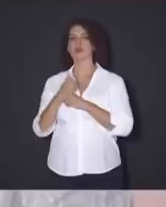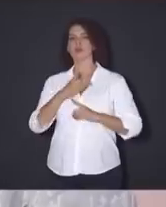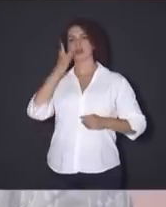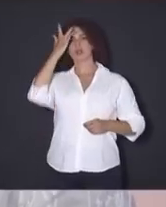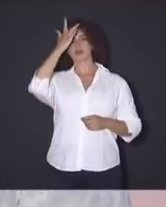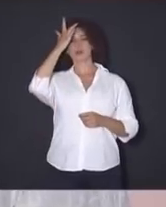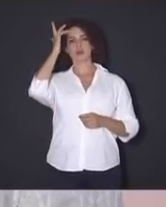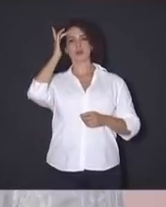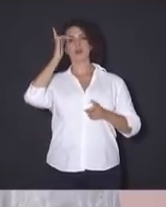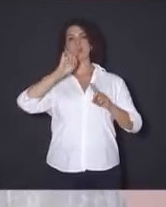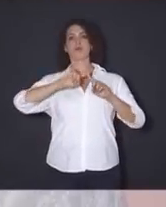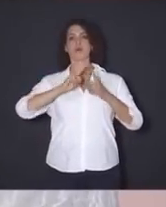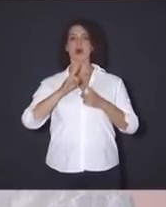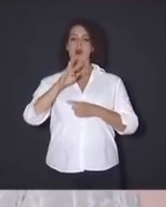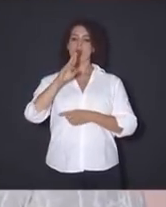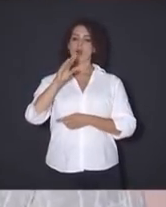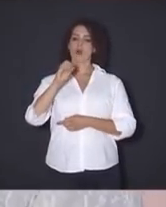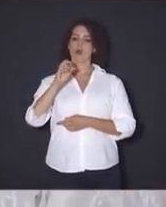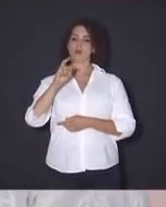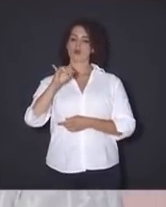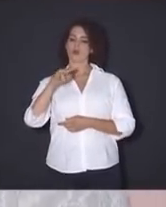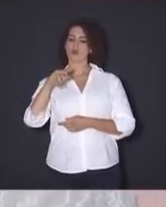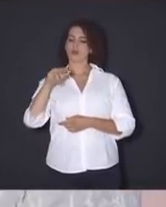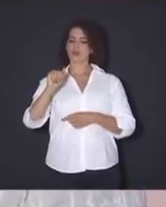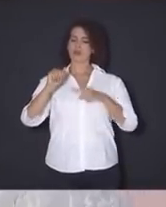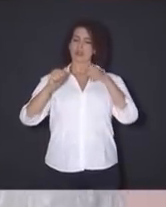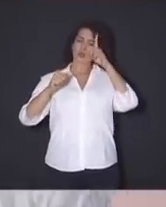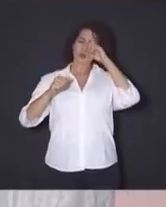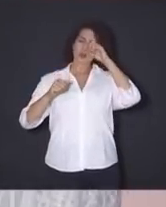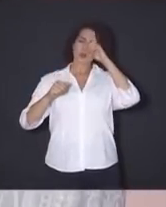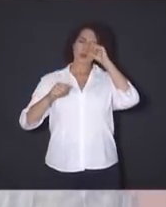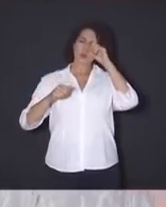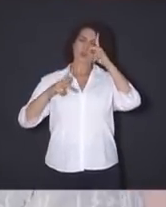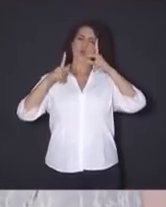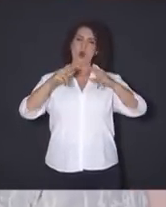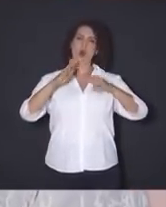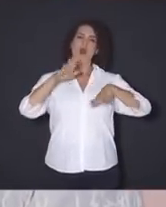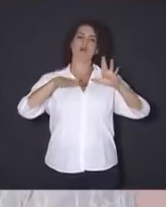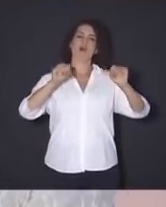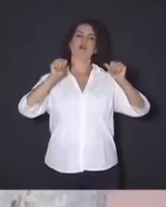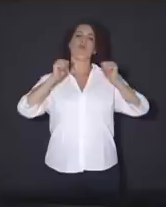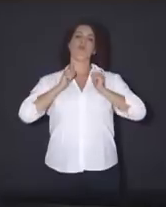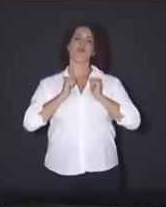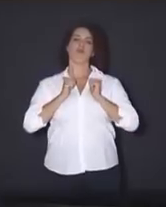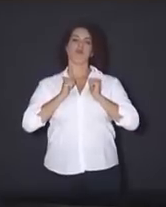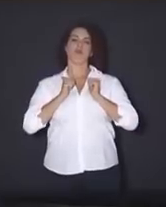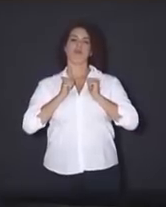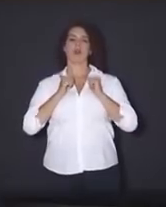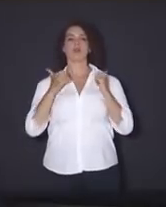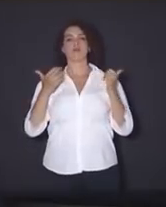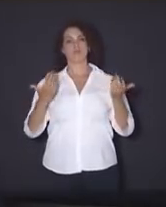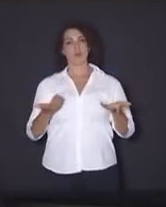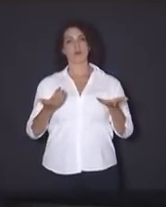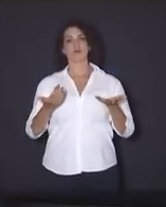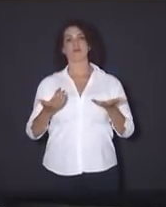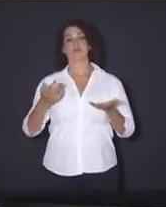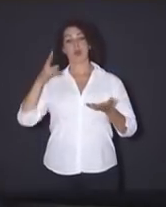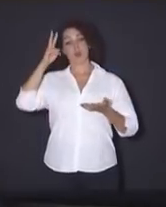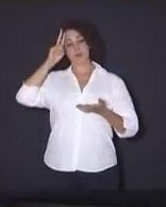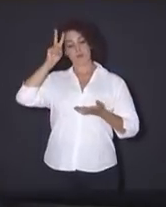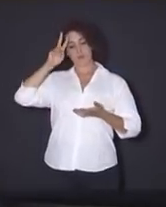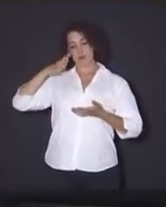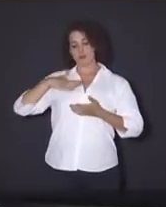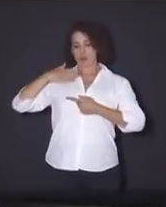a rotina pode absorver e aprisionar e acomodar então essa trajetória é